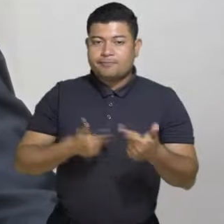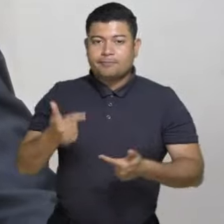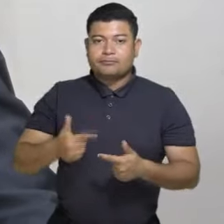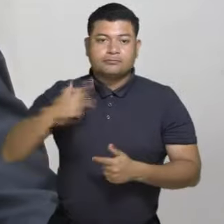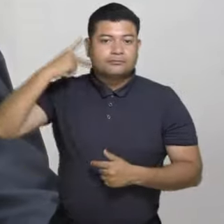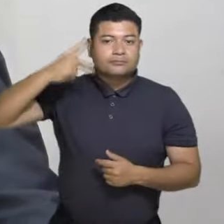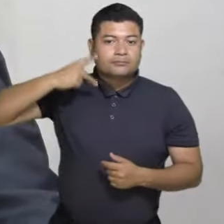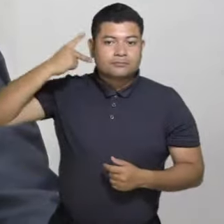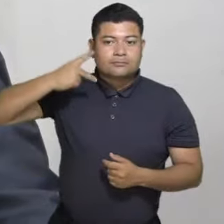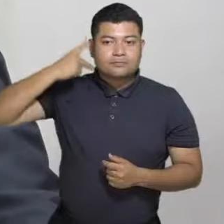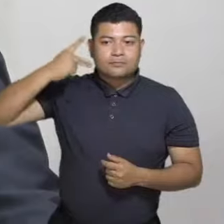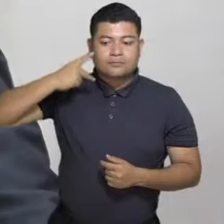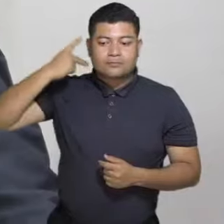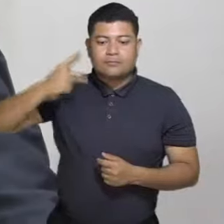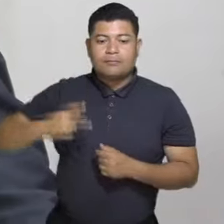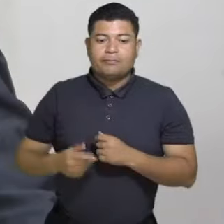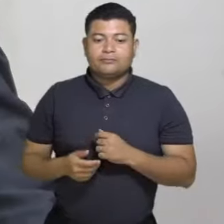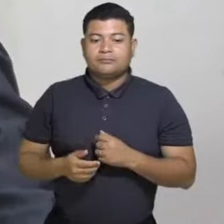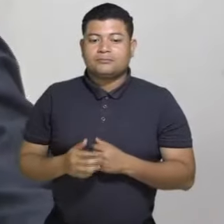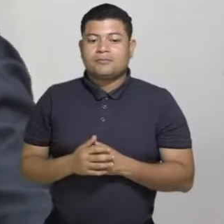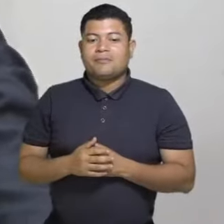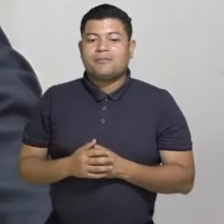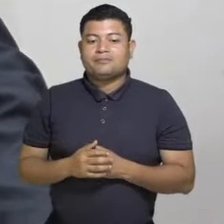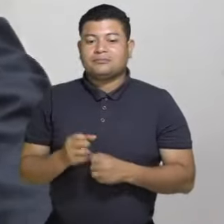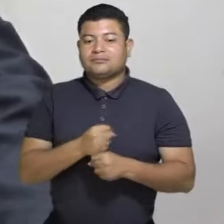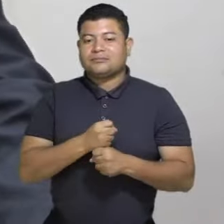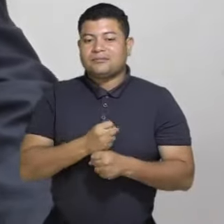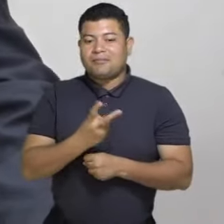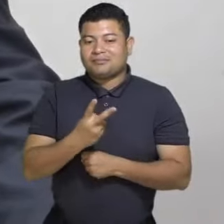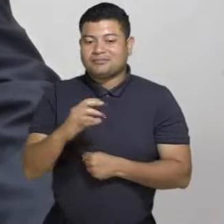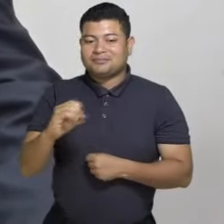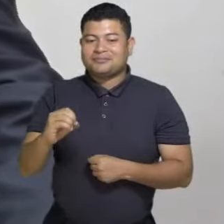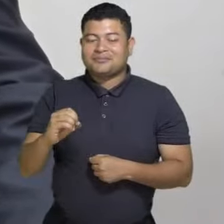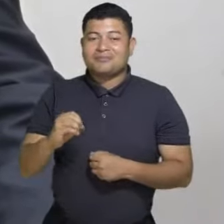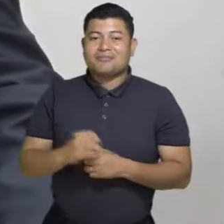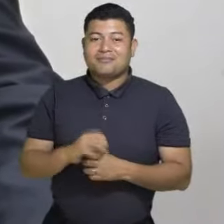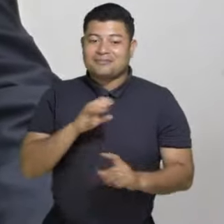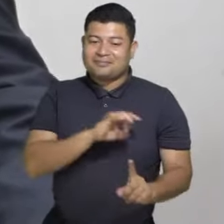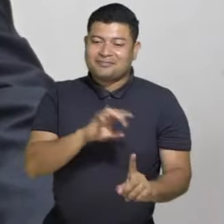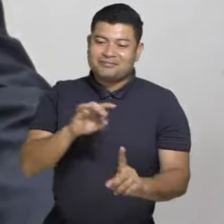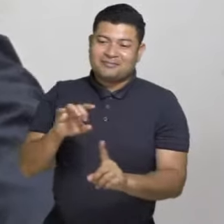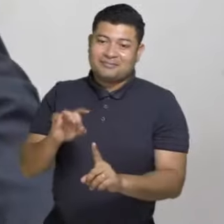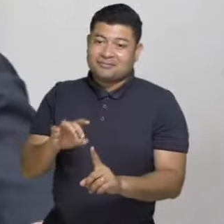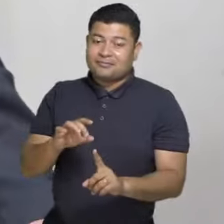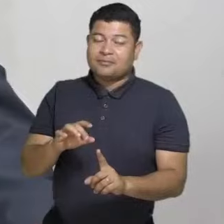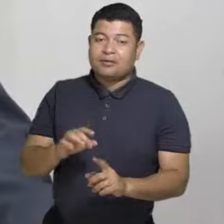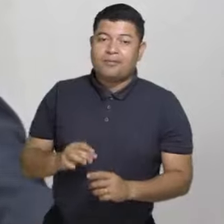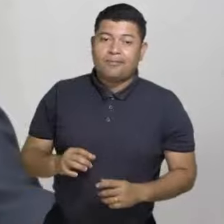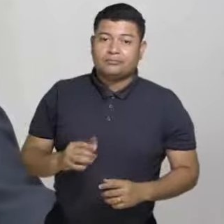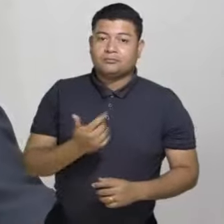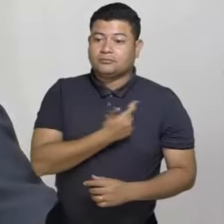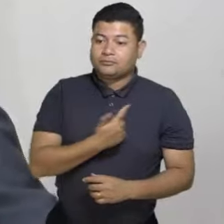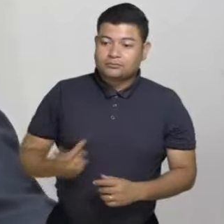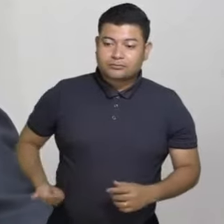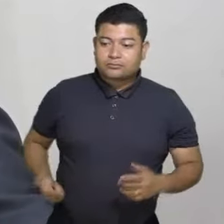e nesses 20 anos, cada governo que passou